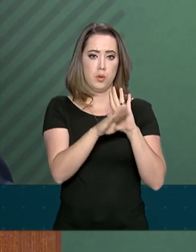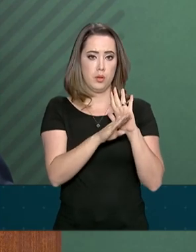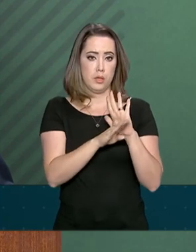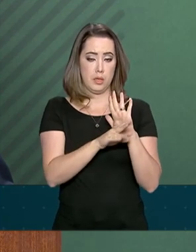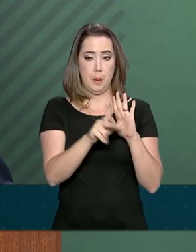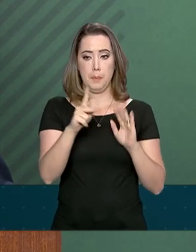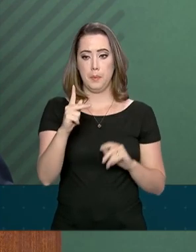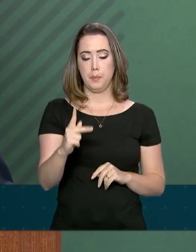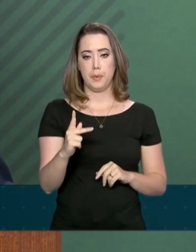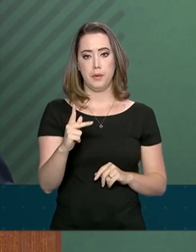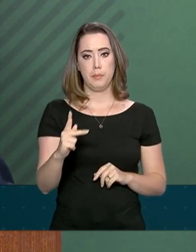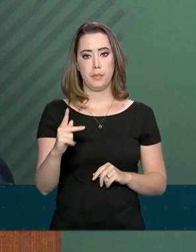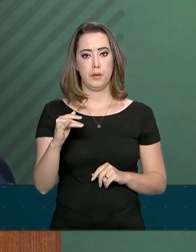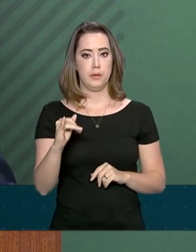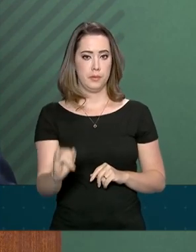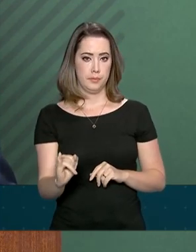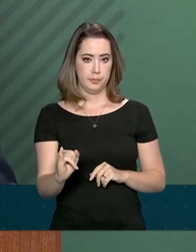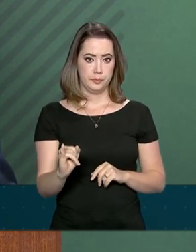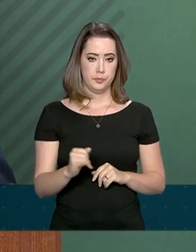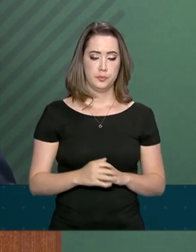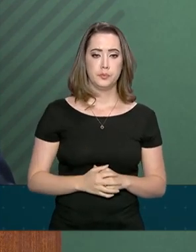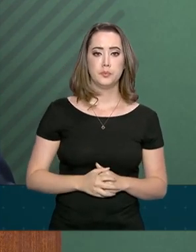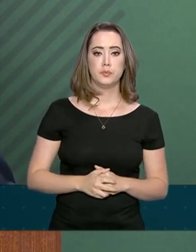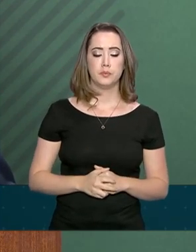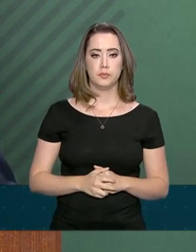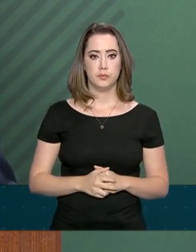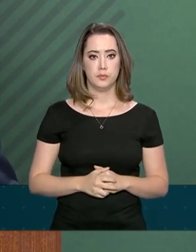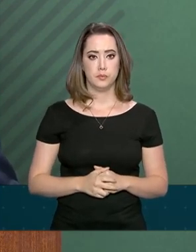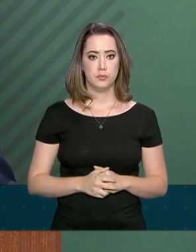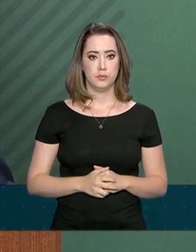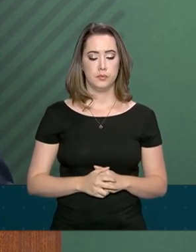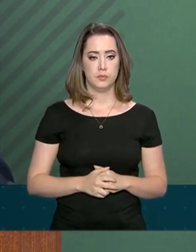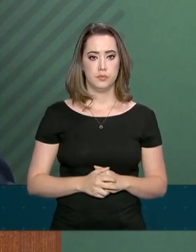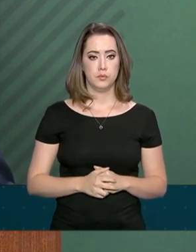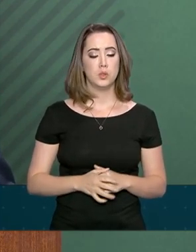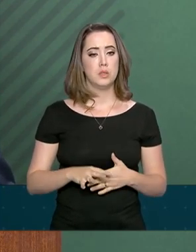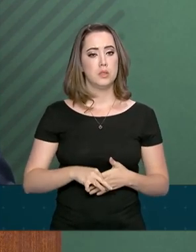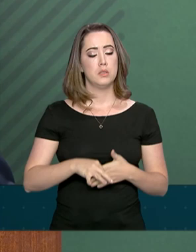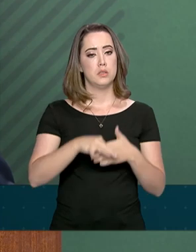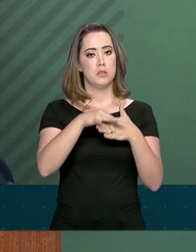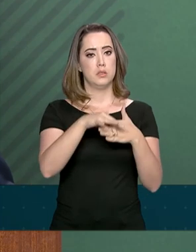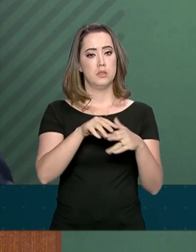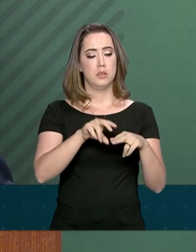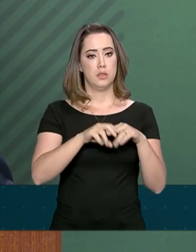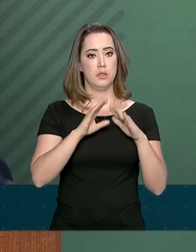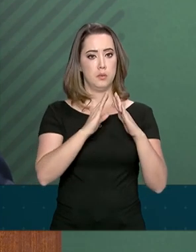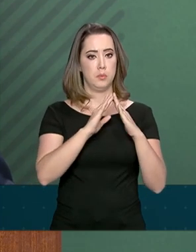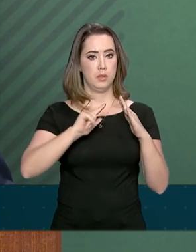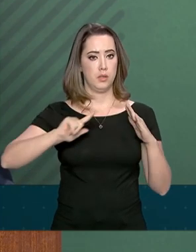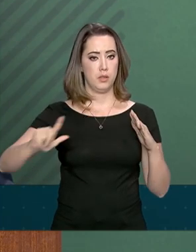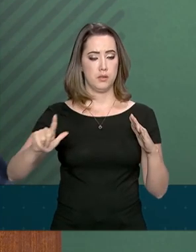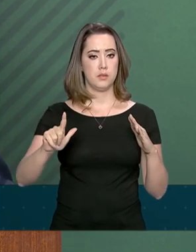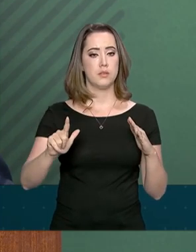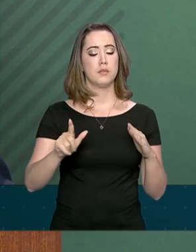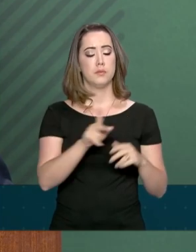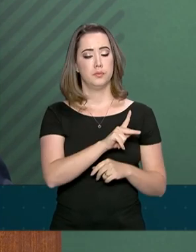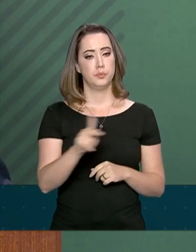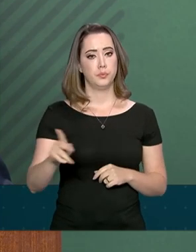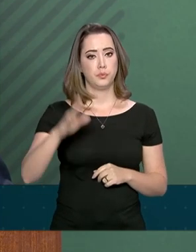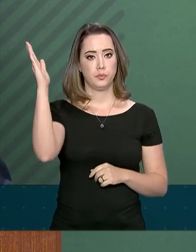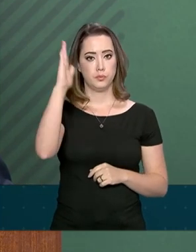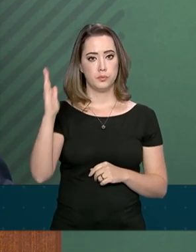parcerias de investimentos o pp coordenado pela casa civil da presidência da